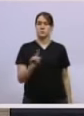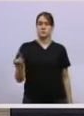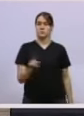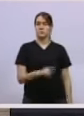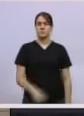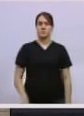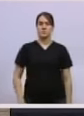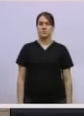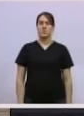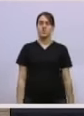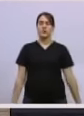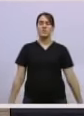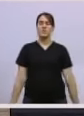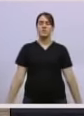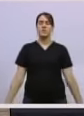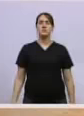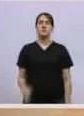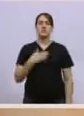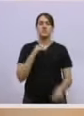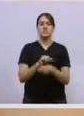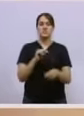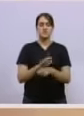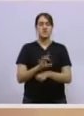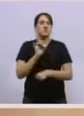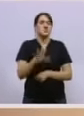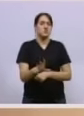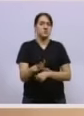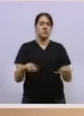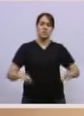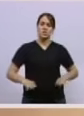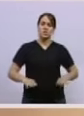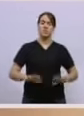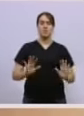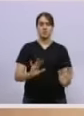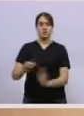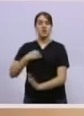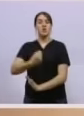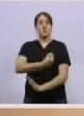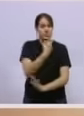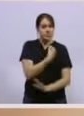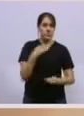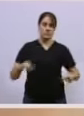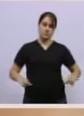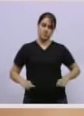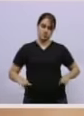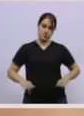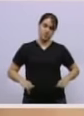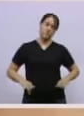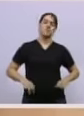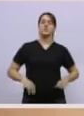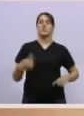Eu não coloquei a minha esperança no Calvário. Eu passei pelo Calvário. A minha filiação passa pelo Calvário, porque a